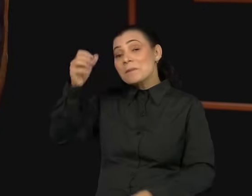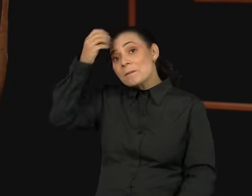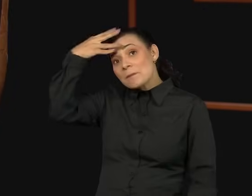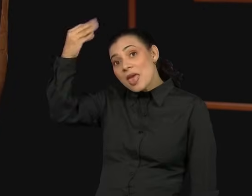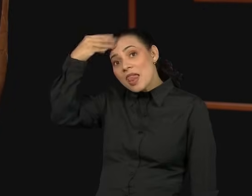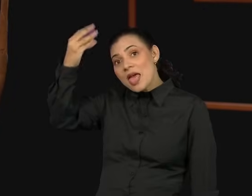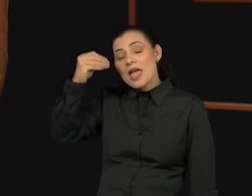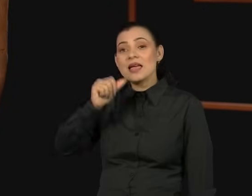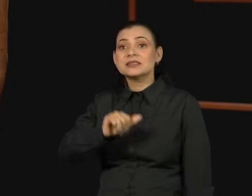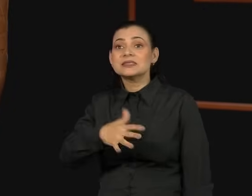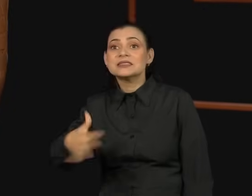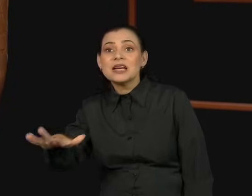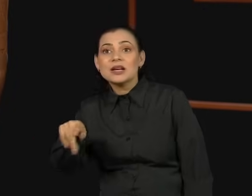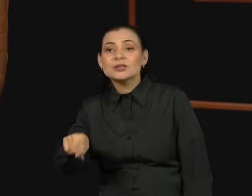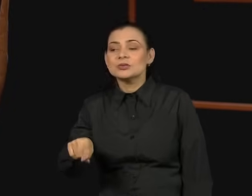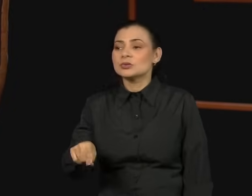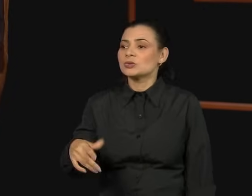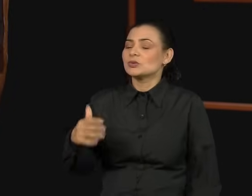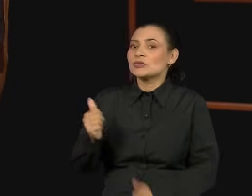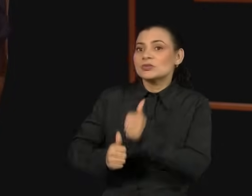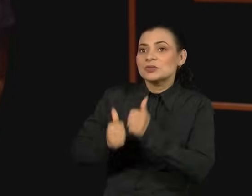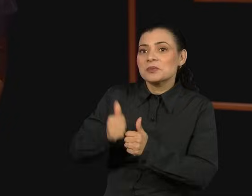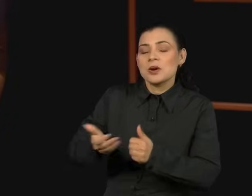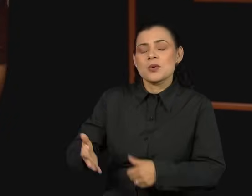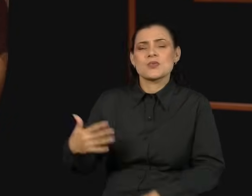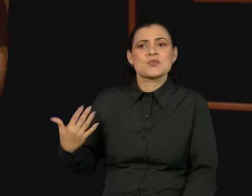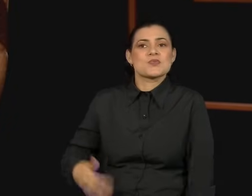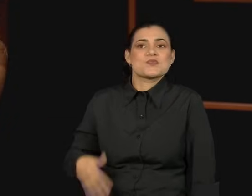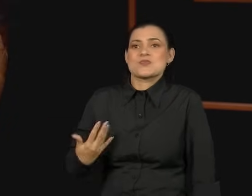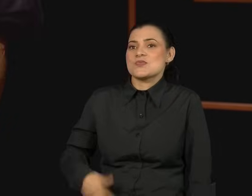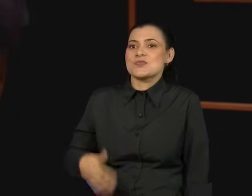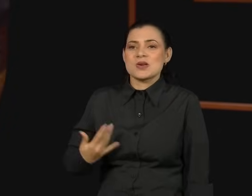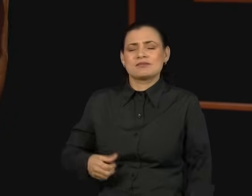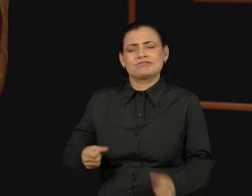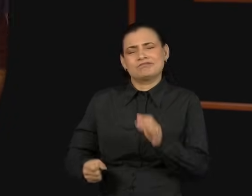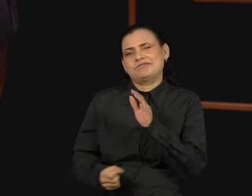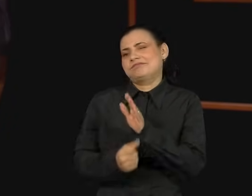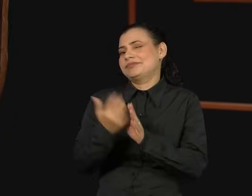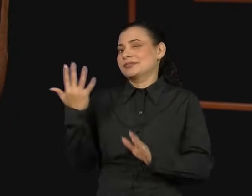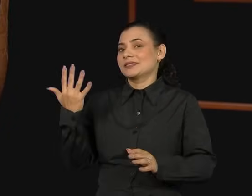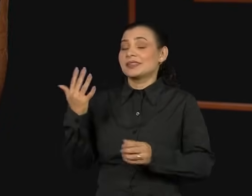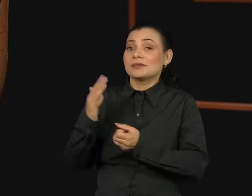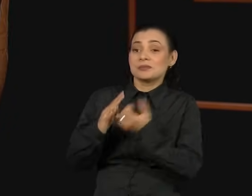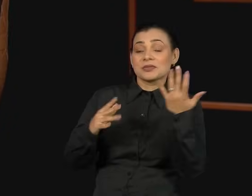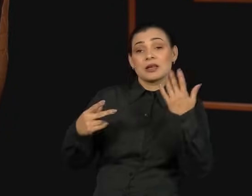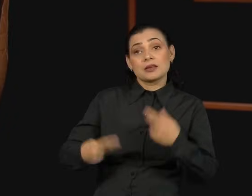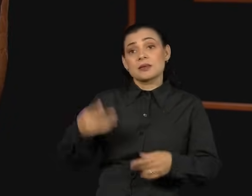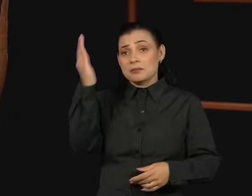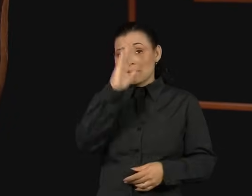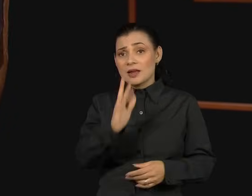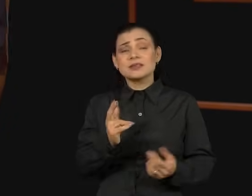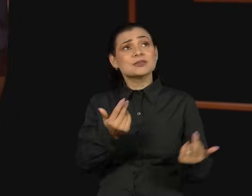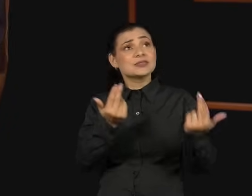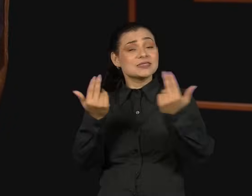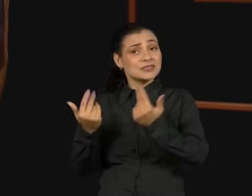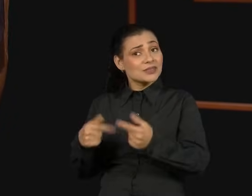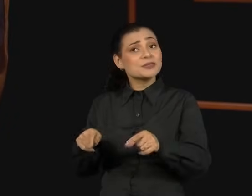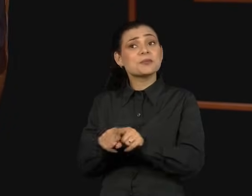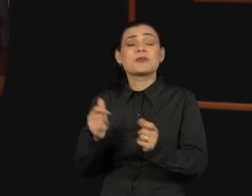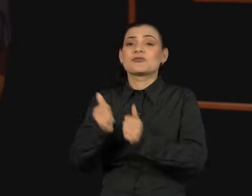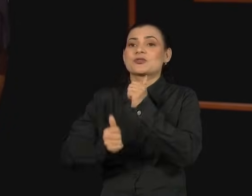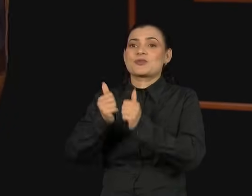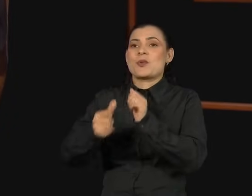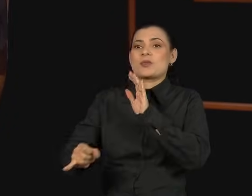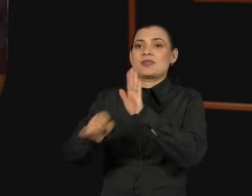naquela altura e tenho, né, como tantas e tantos no Brasil, essa ligação com o